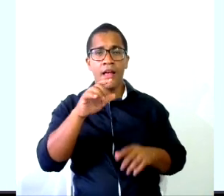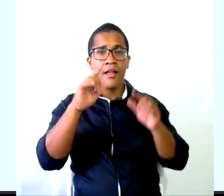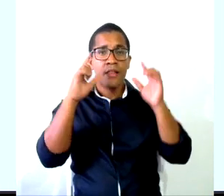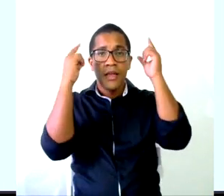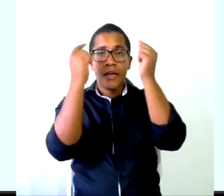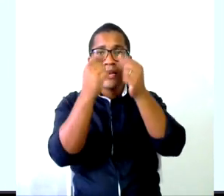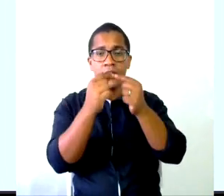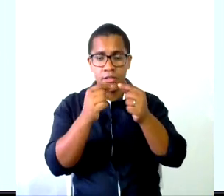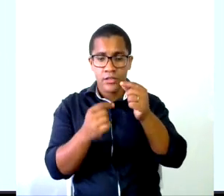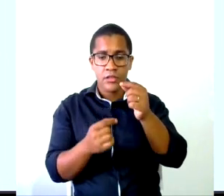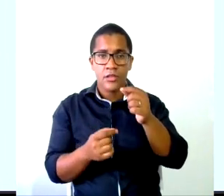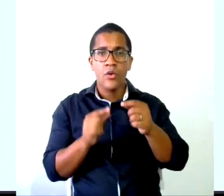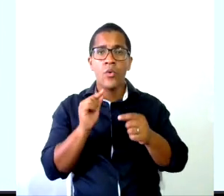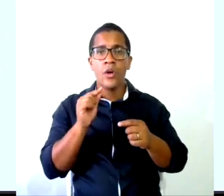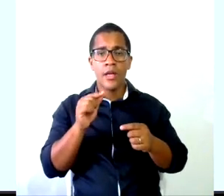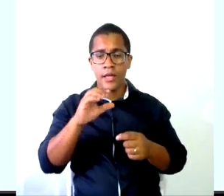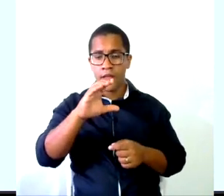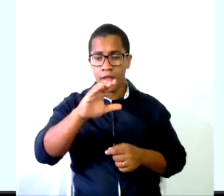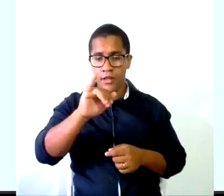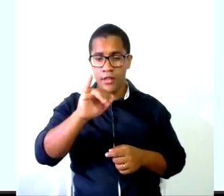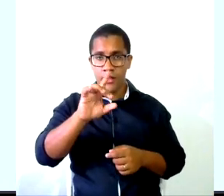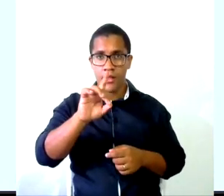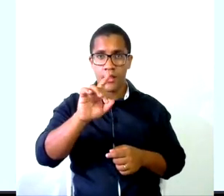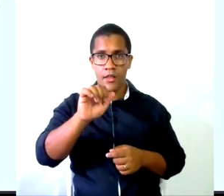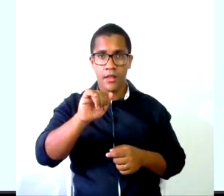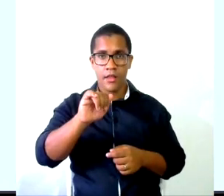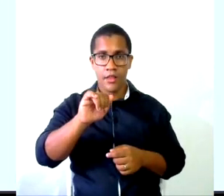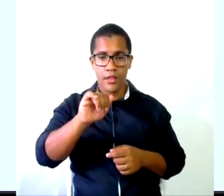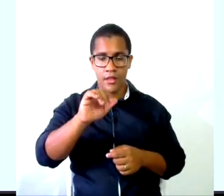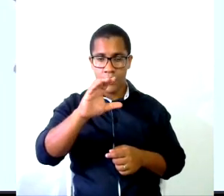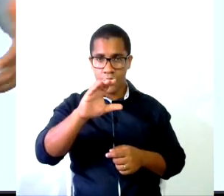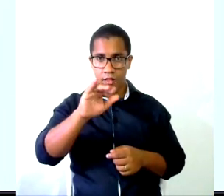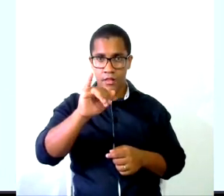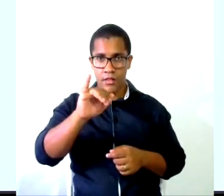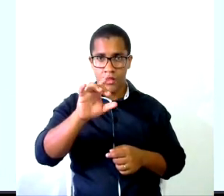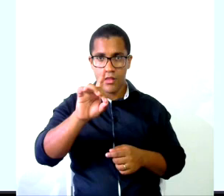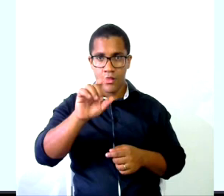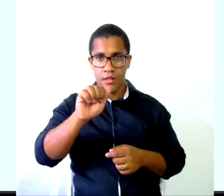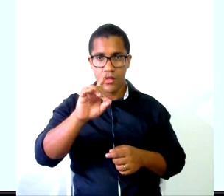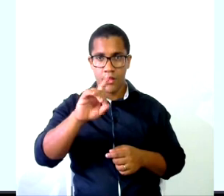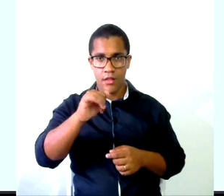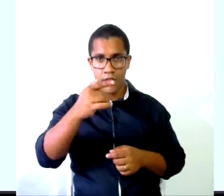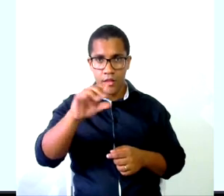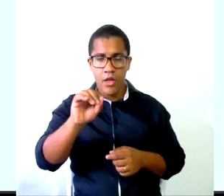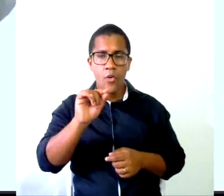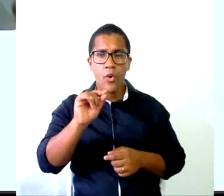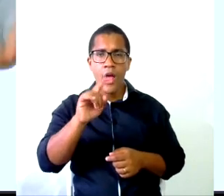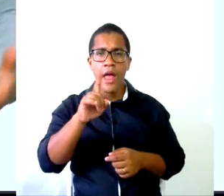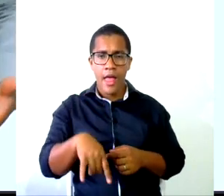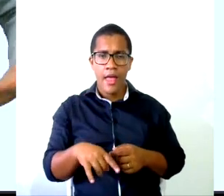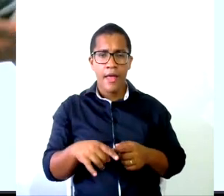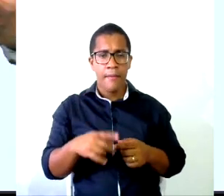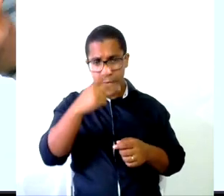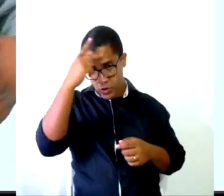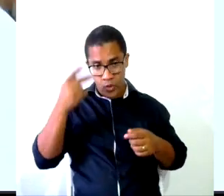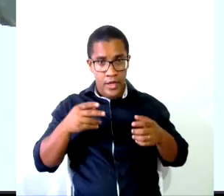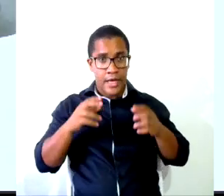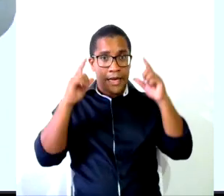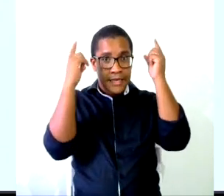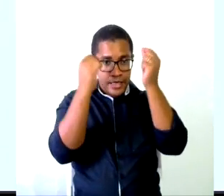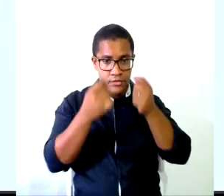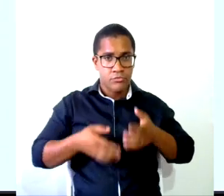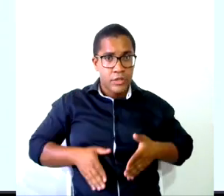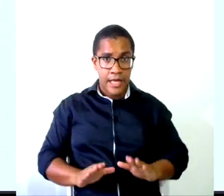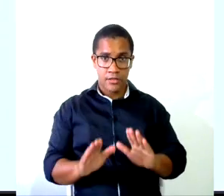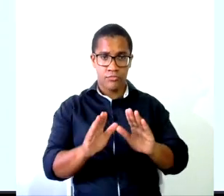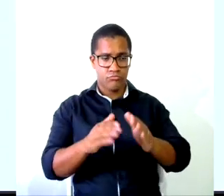Ah, professor, cidadão era aqueles nascidos na Grécia, né? Que usufruíam de todos